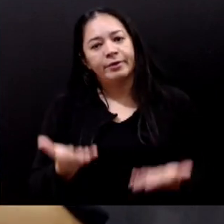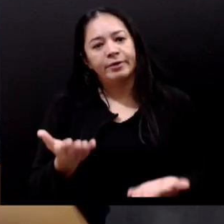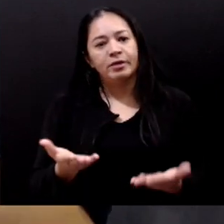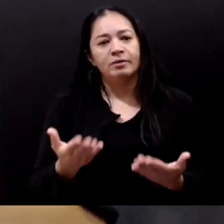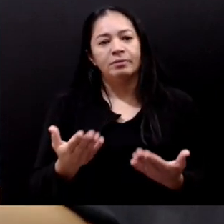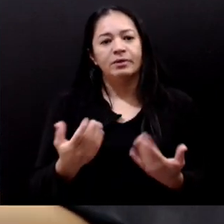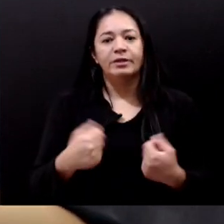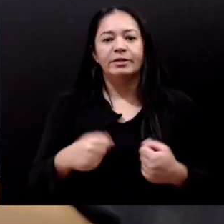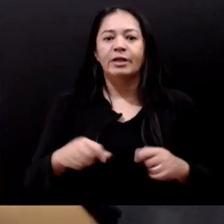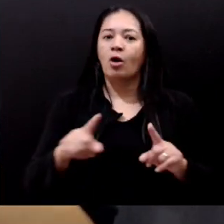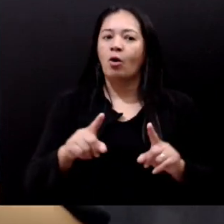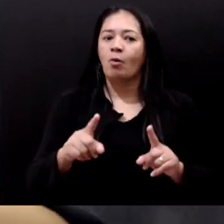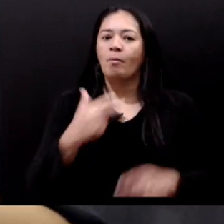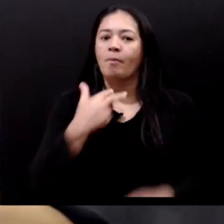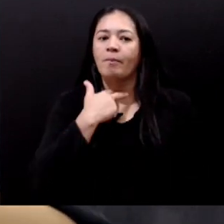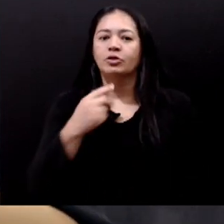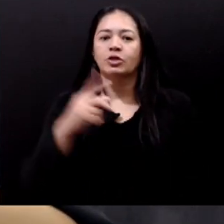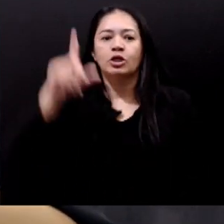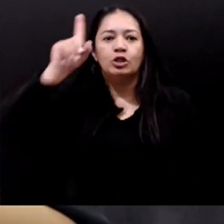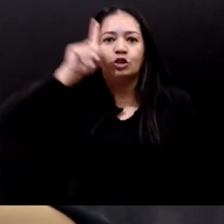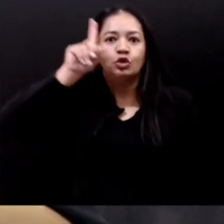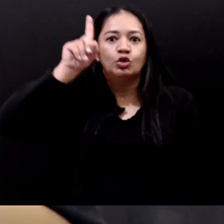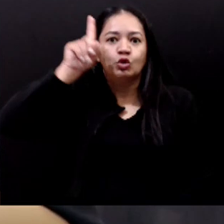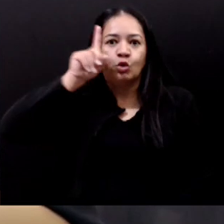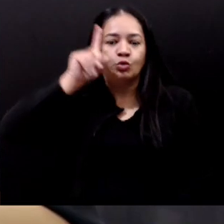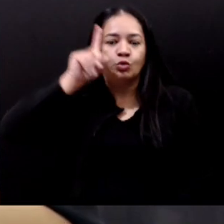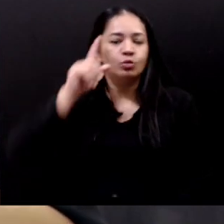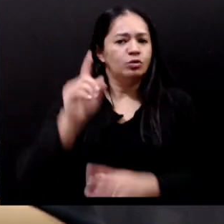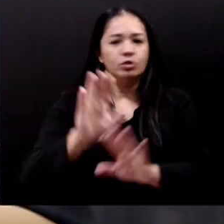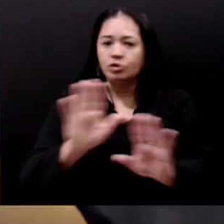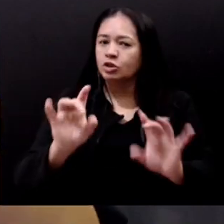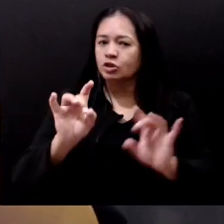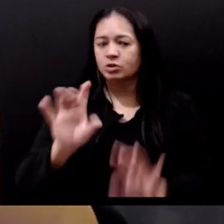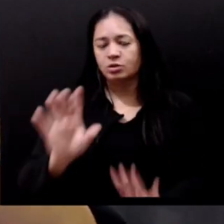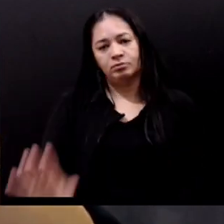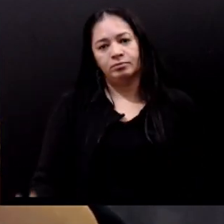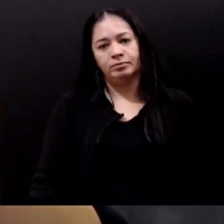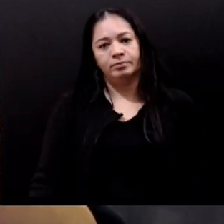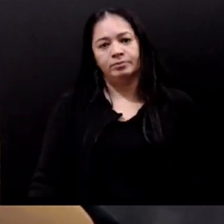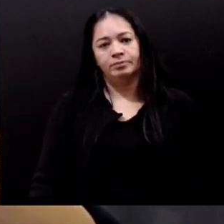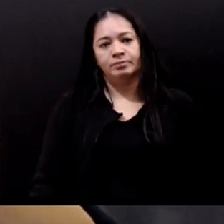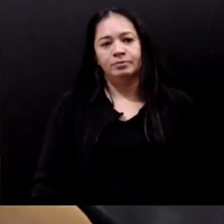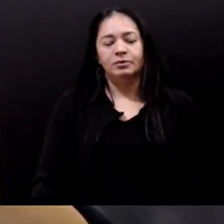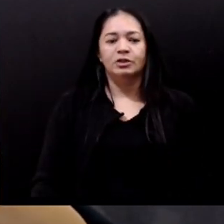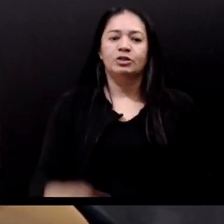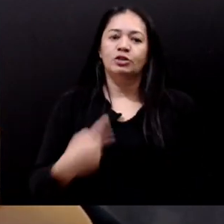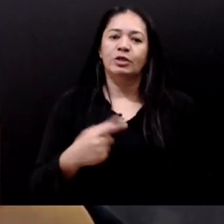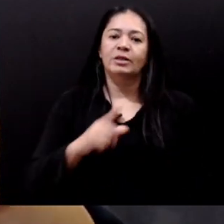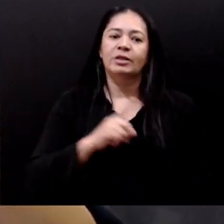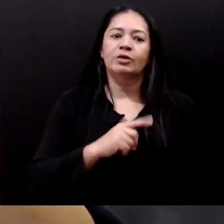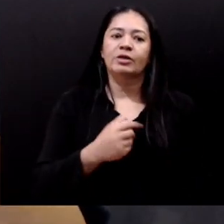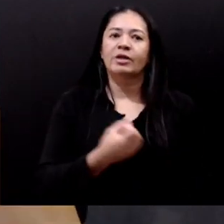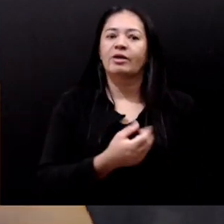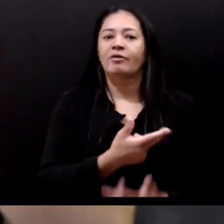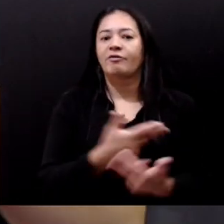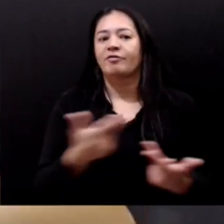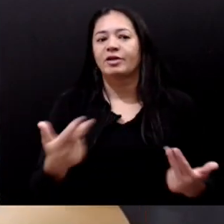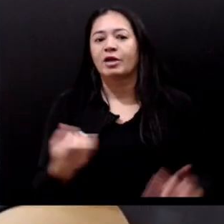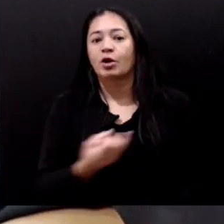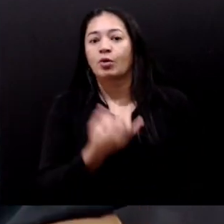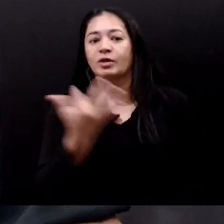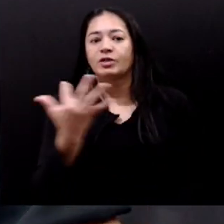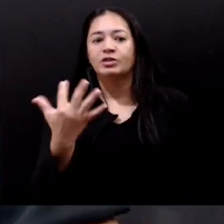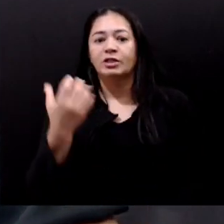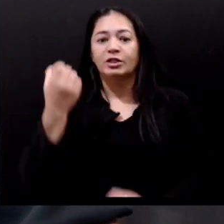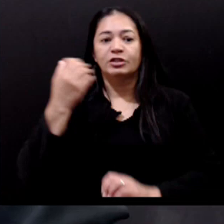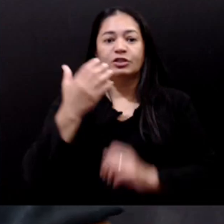da nossa dieta constantemente, né? Uhum. Mas aí a gente tem inúmeras variáveis, a quantidade de atividade física que aquela